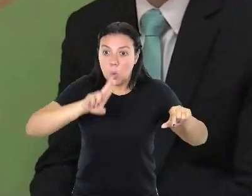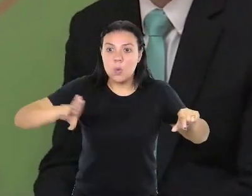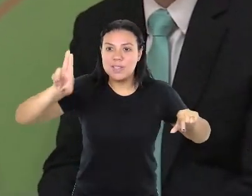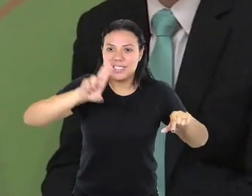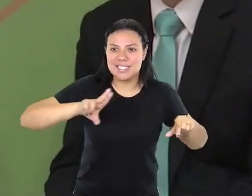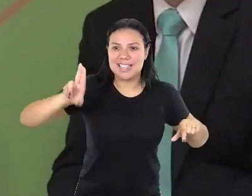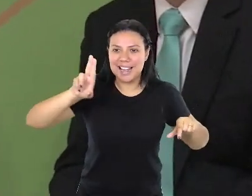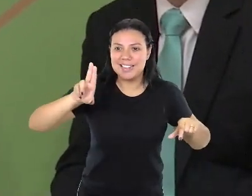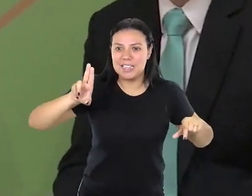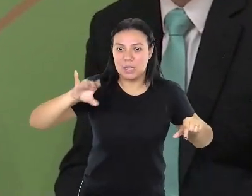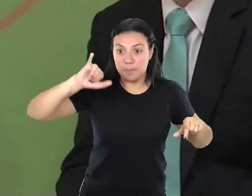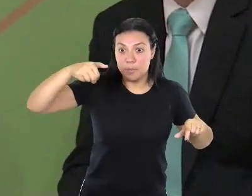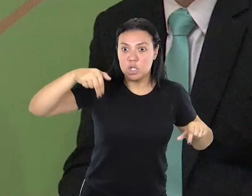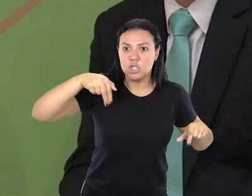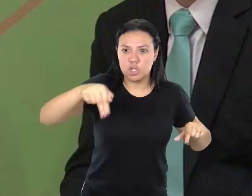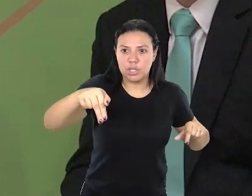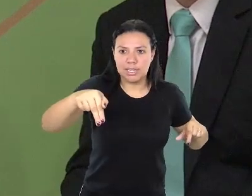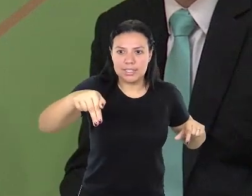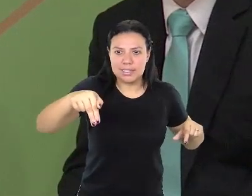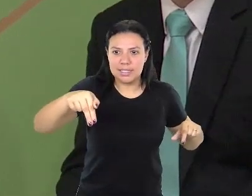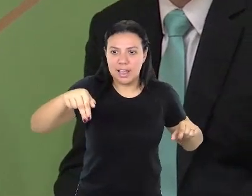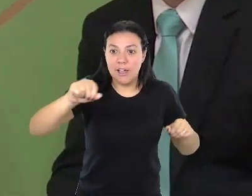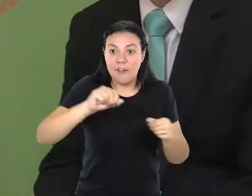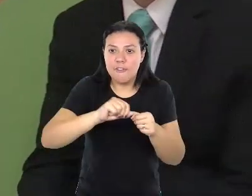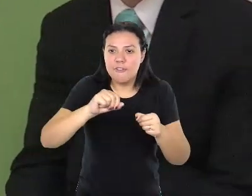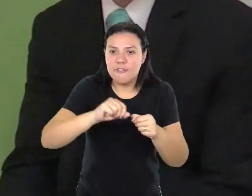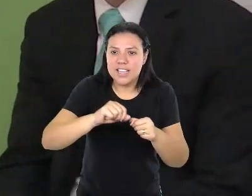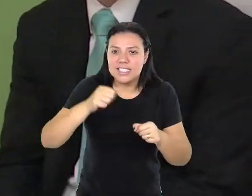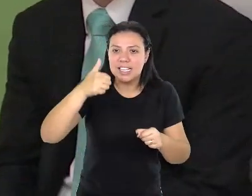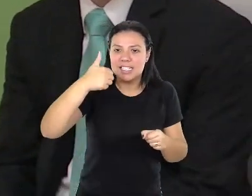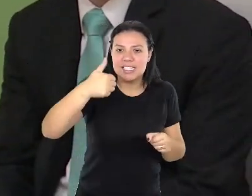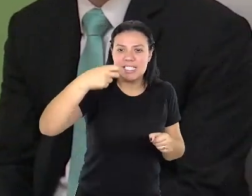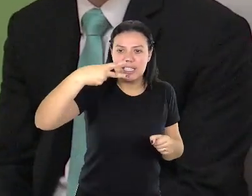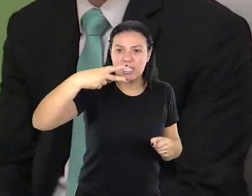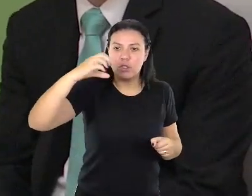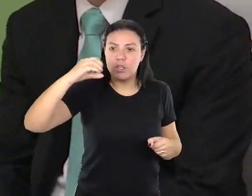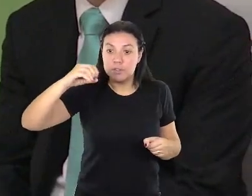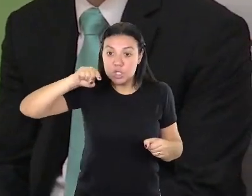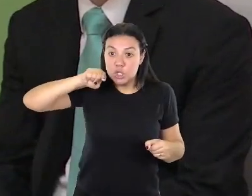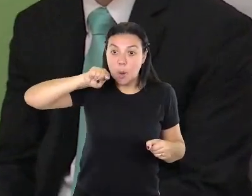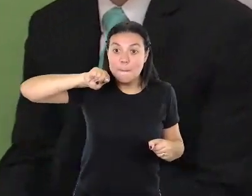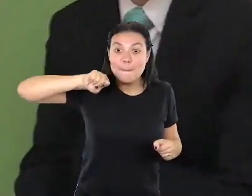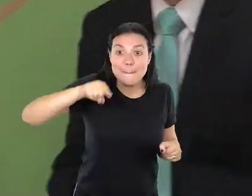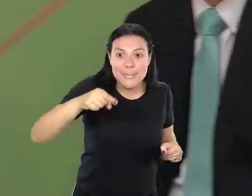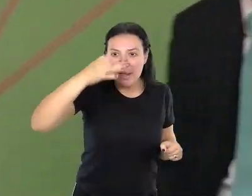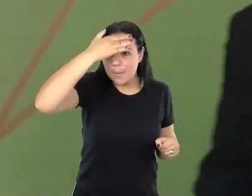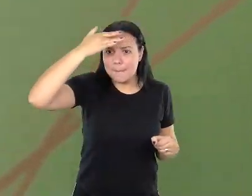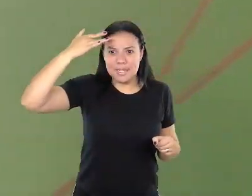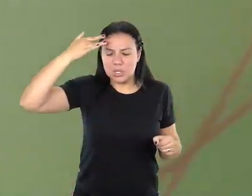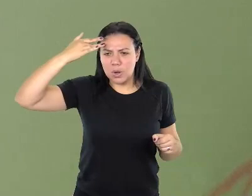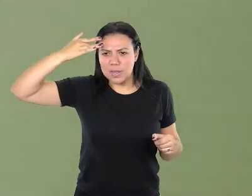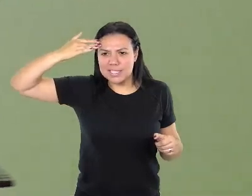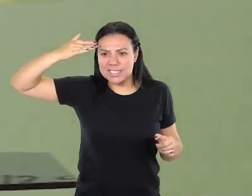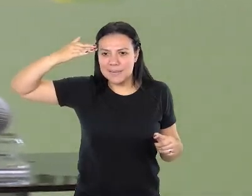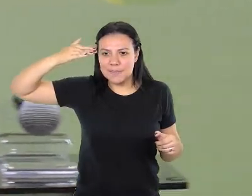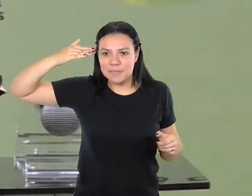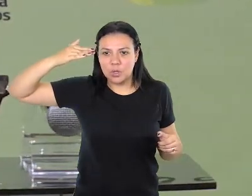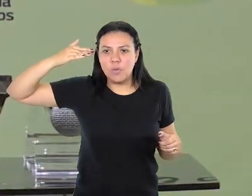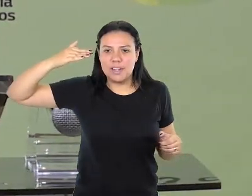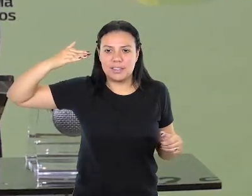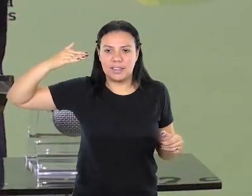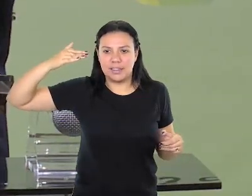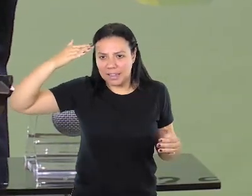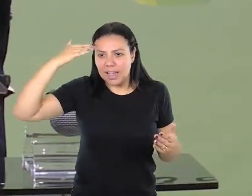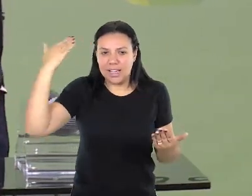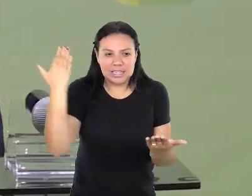Nenhum missionário, nenhum pregador do Evangelho, nem Jesus Cristo, nem Paulo, conseguiu, num sermão, converter essa quantidade